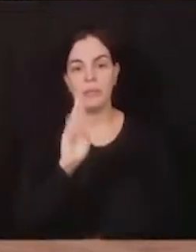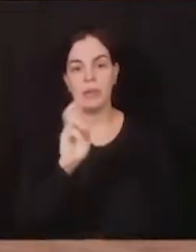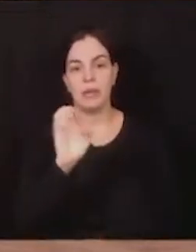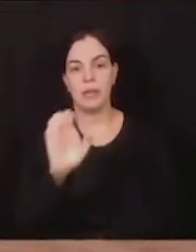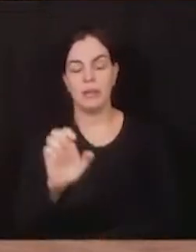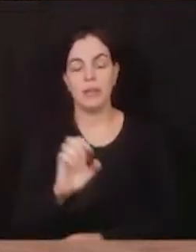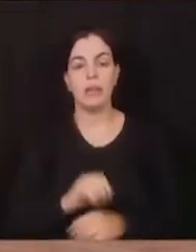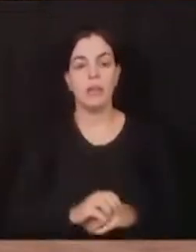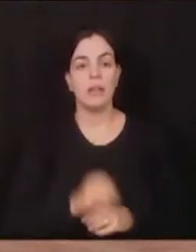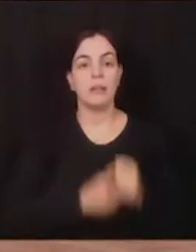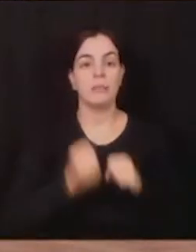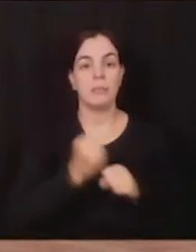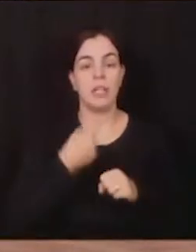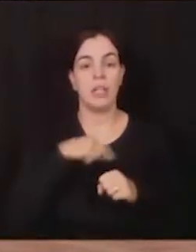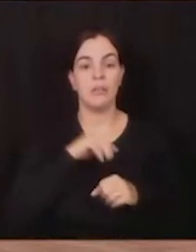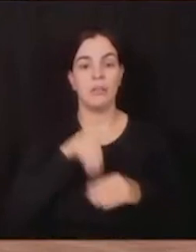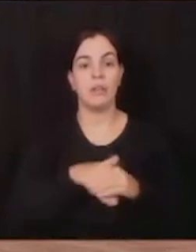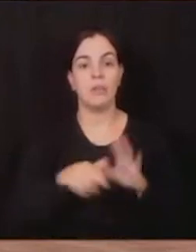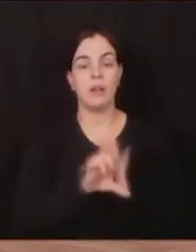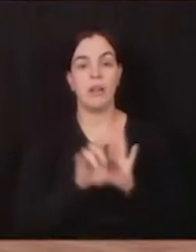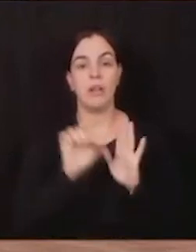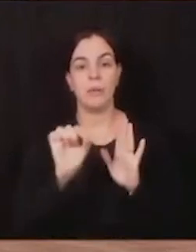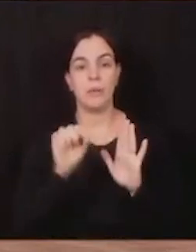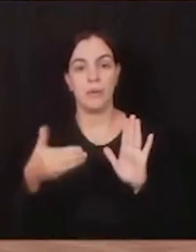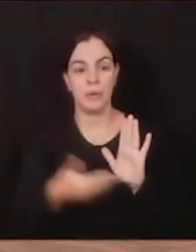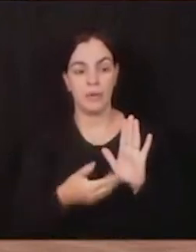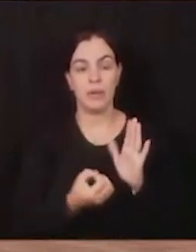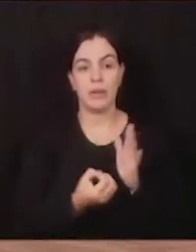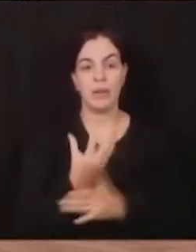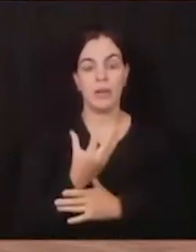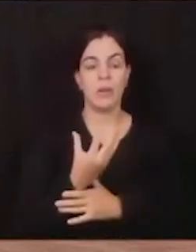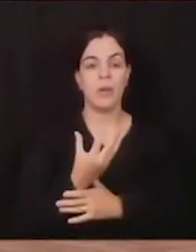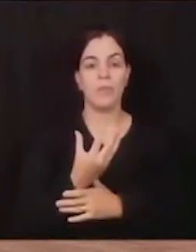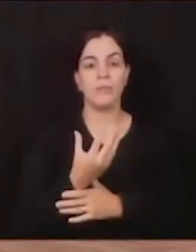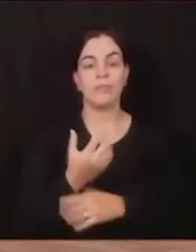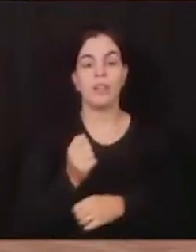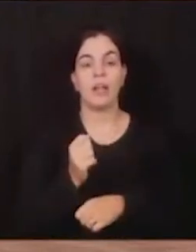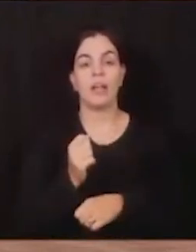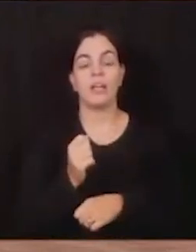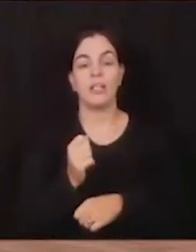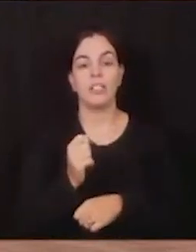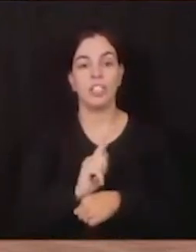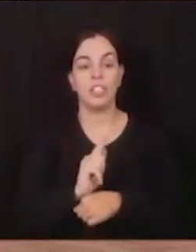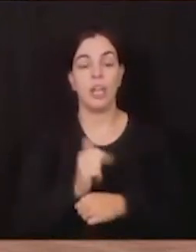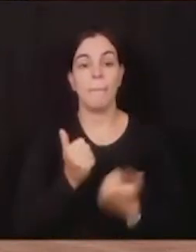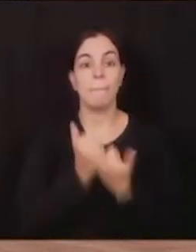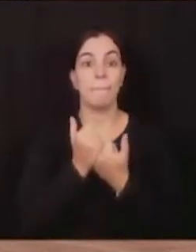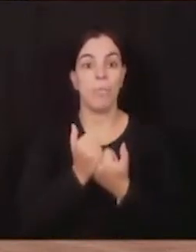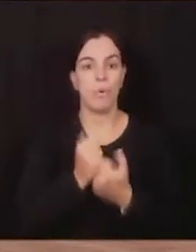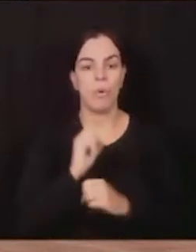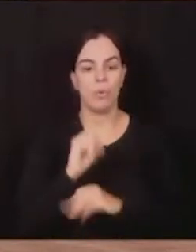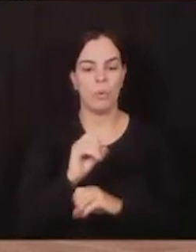no ano passado uma lei que criou o cargo de agente de apoio educacional. E a Prefeitura, como os vereadores